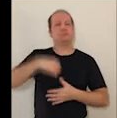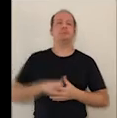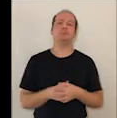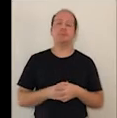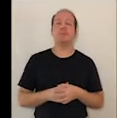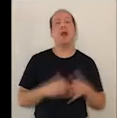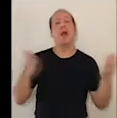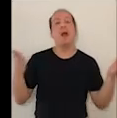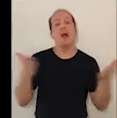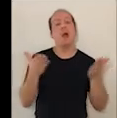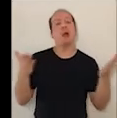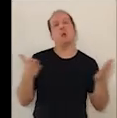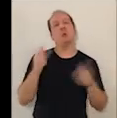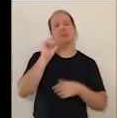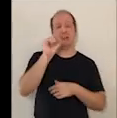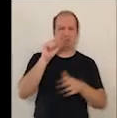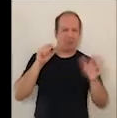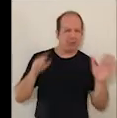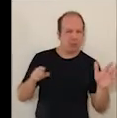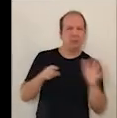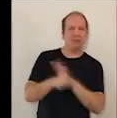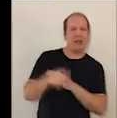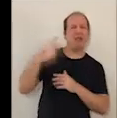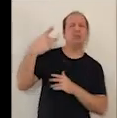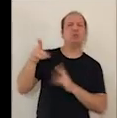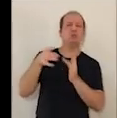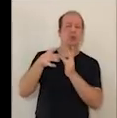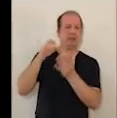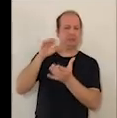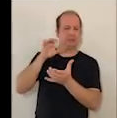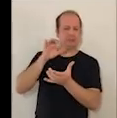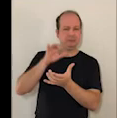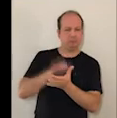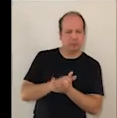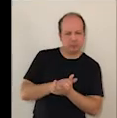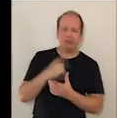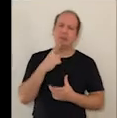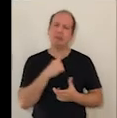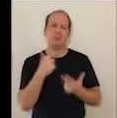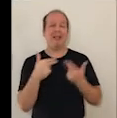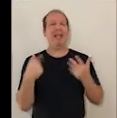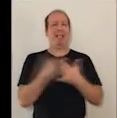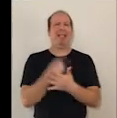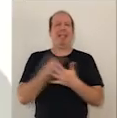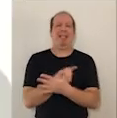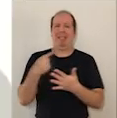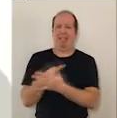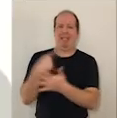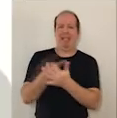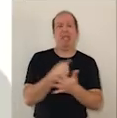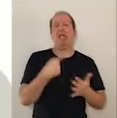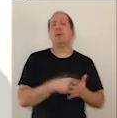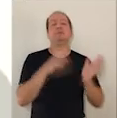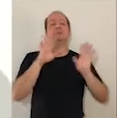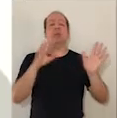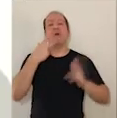Agora, no caso de lhe perguntarem se a sua mulher estava... Todo mundo pergunta. Frise! Que Volpone